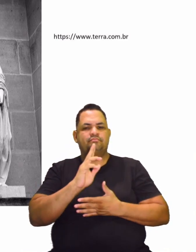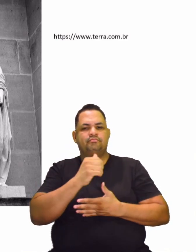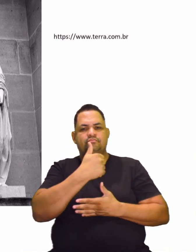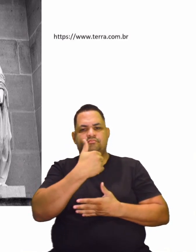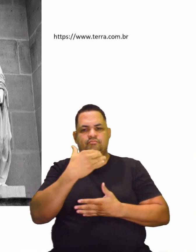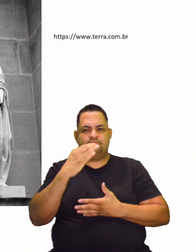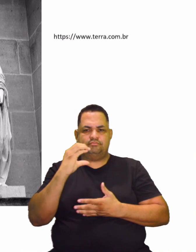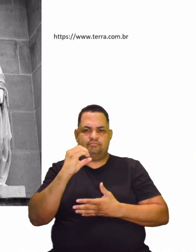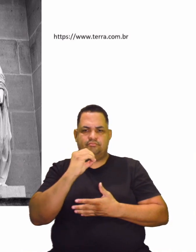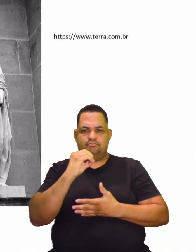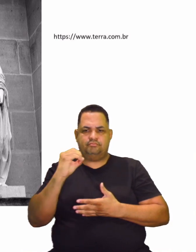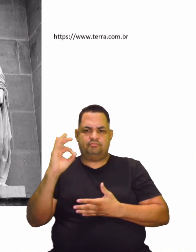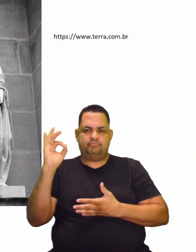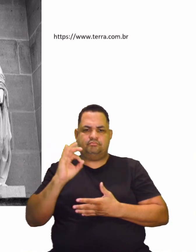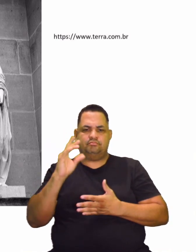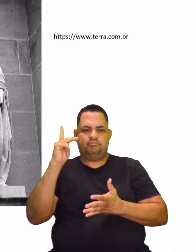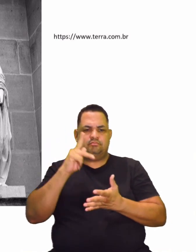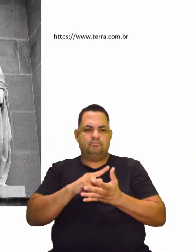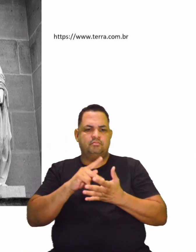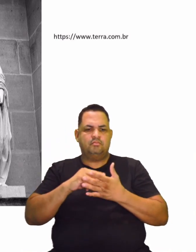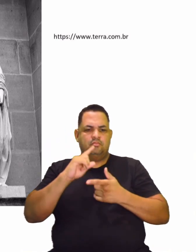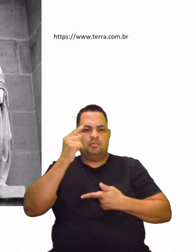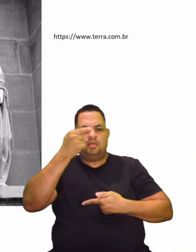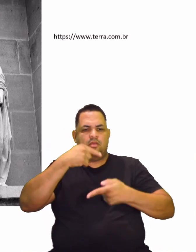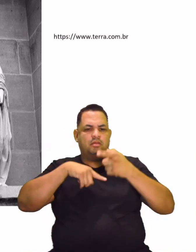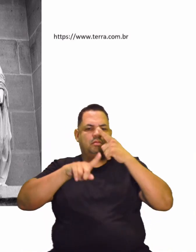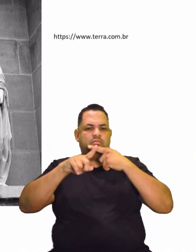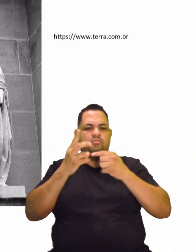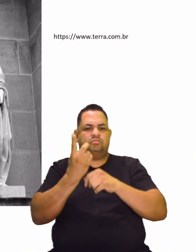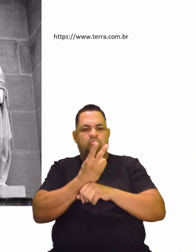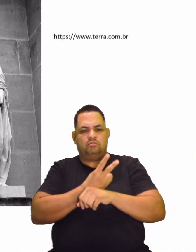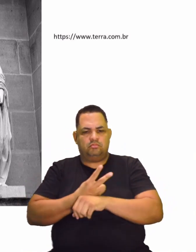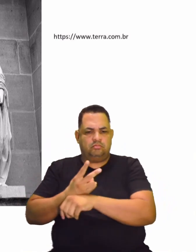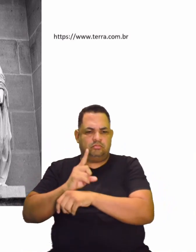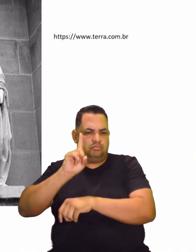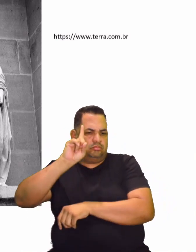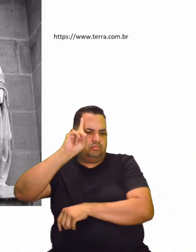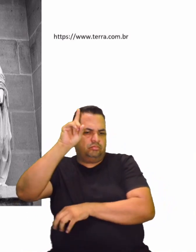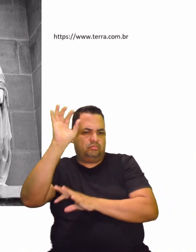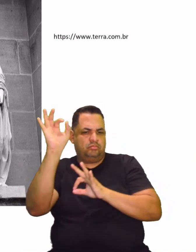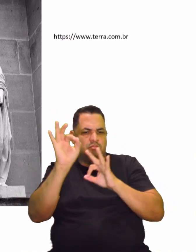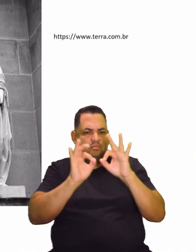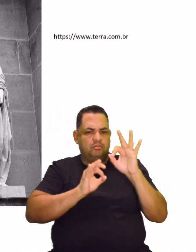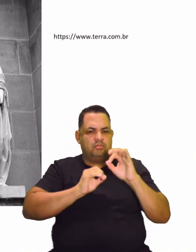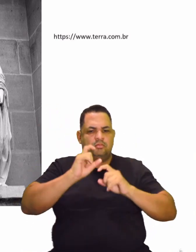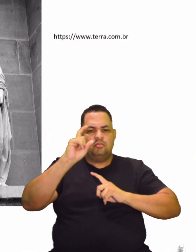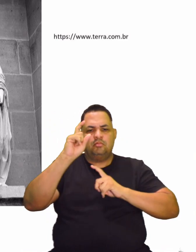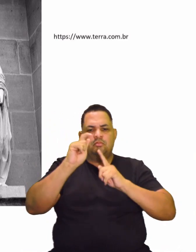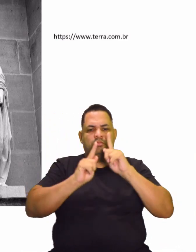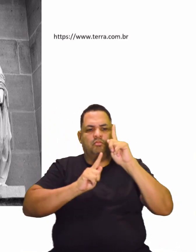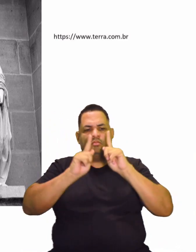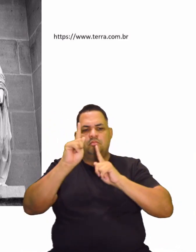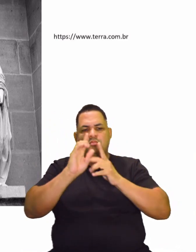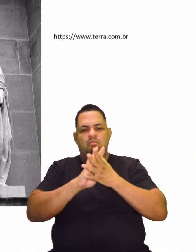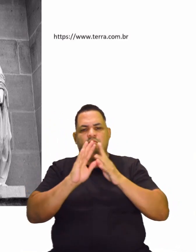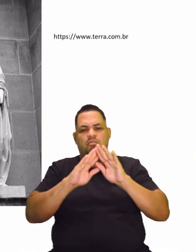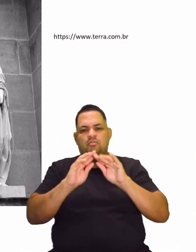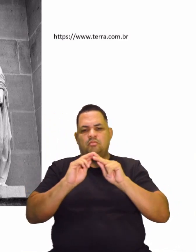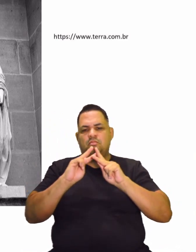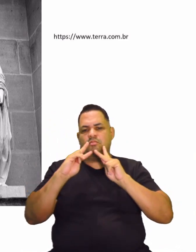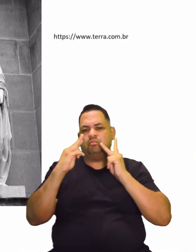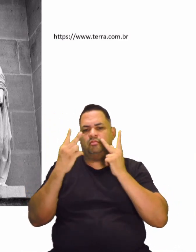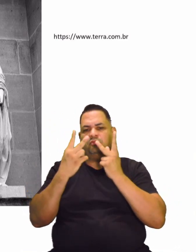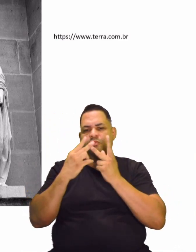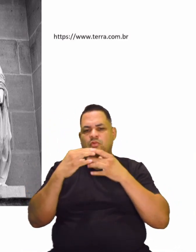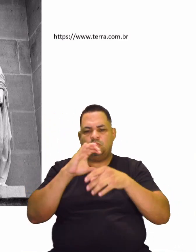real. A evolução buscava o idealismo nas formas, nos gestos e nos volumes. Então,